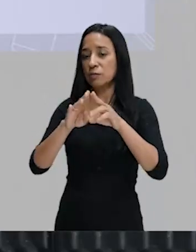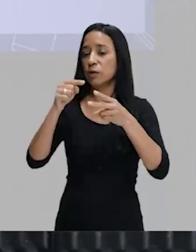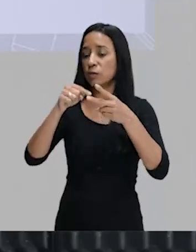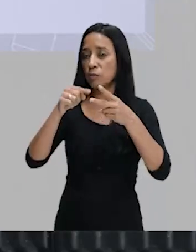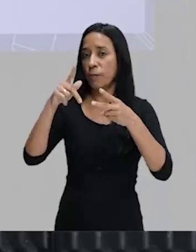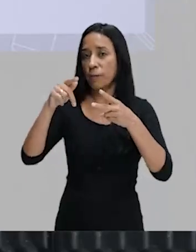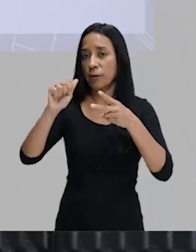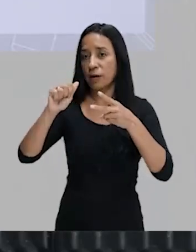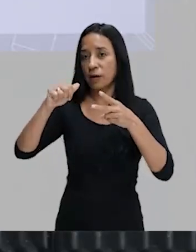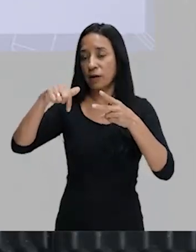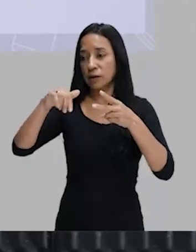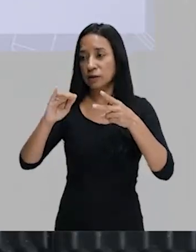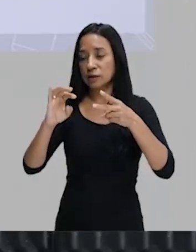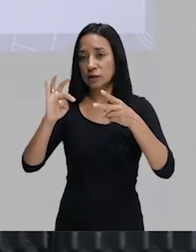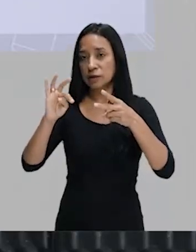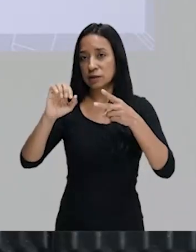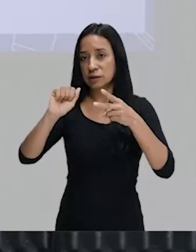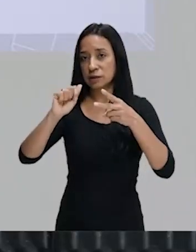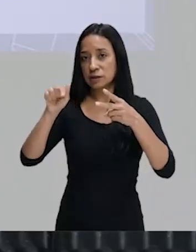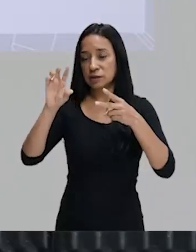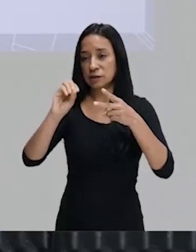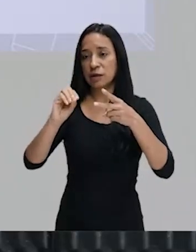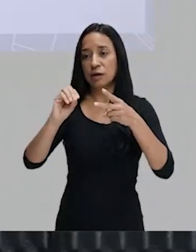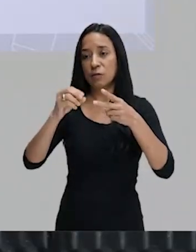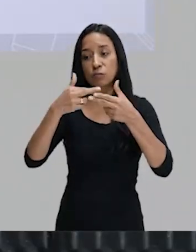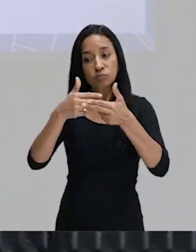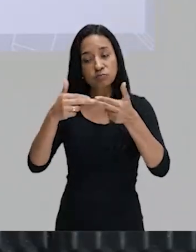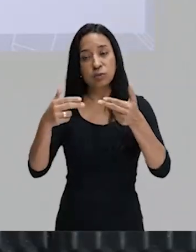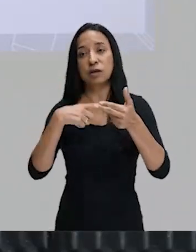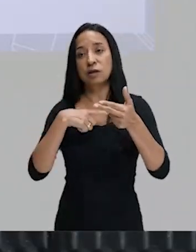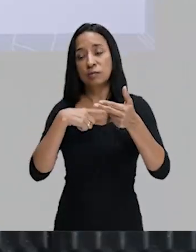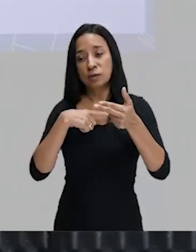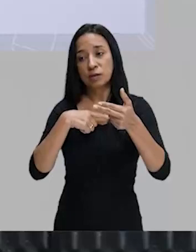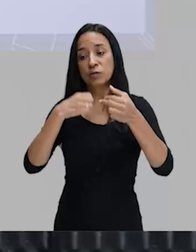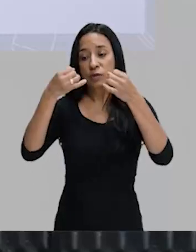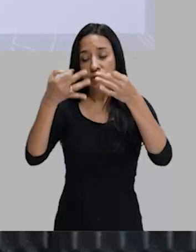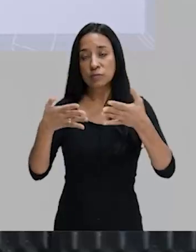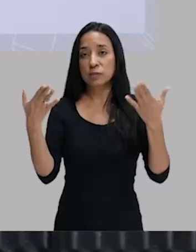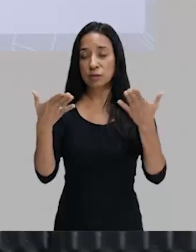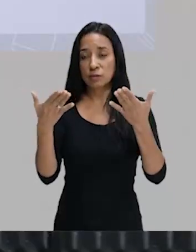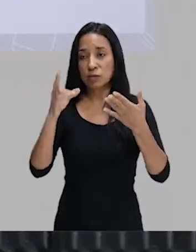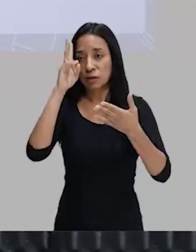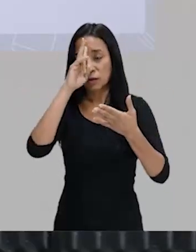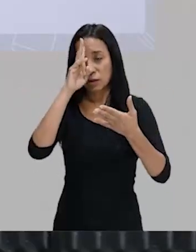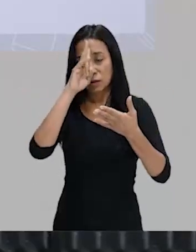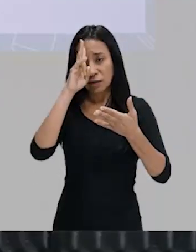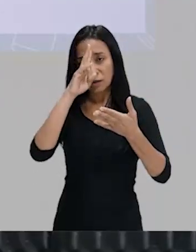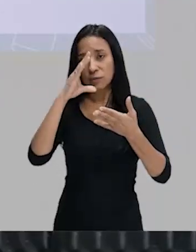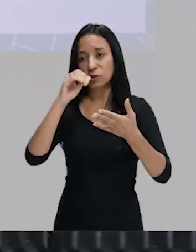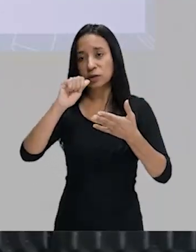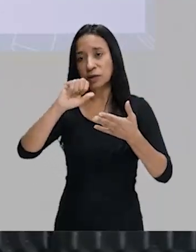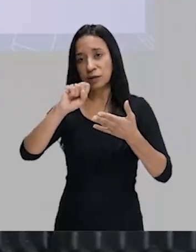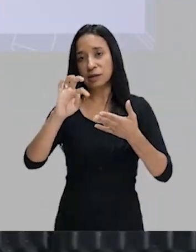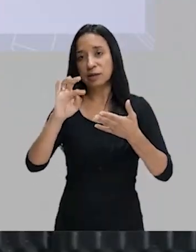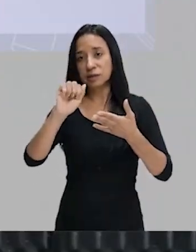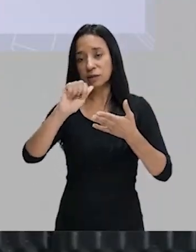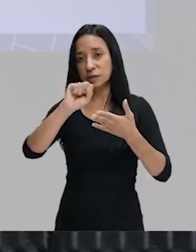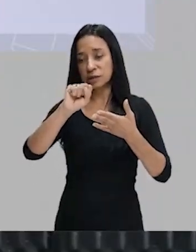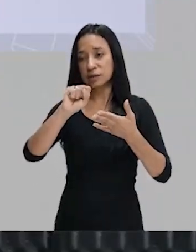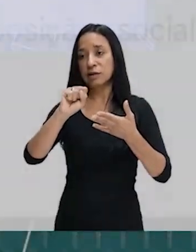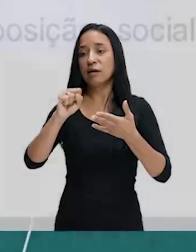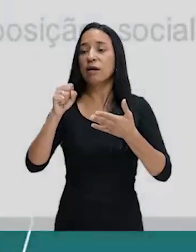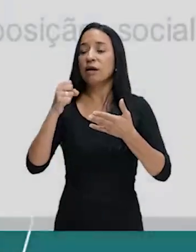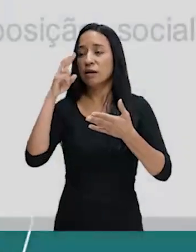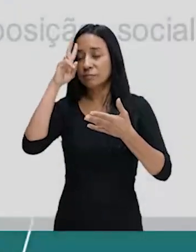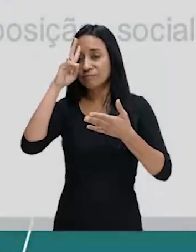identificar elementos do que eu vou te dizer agora, beleza? Então a gente lembra de castas, a gente lembra da Índia. Vamos lá. Castas.